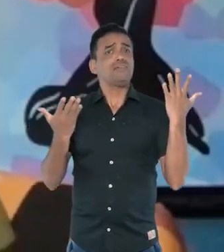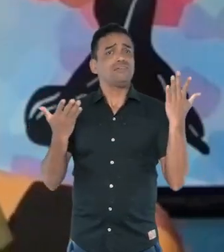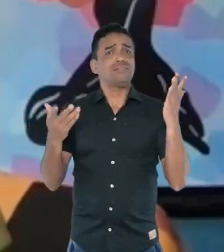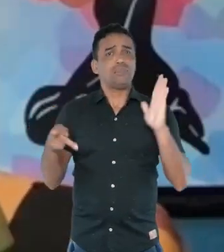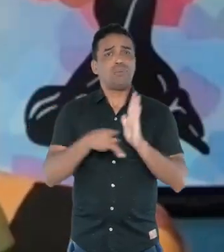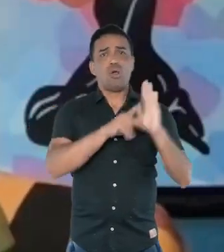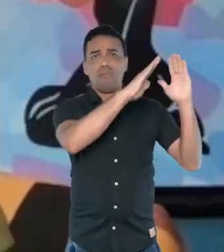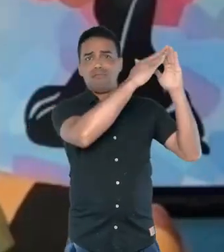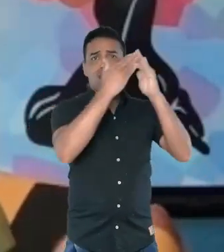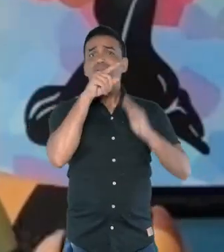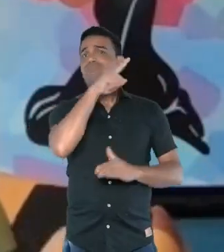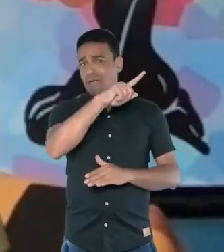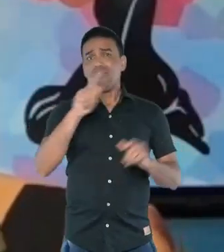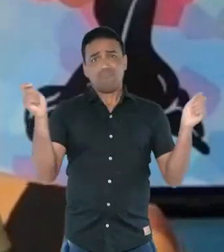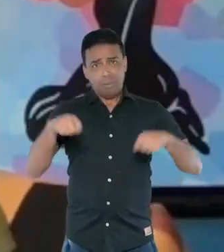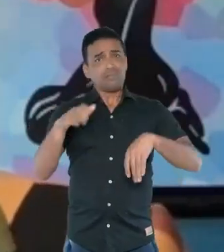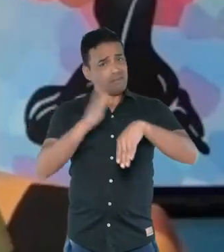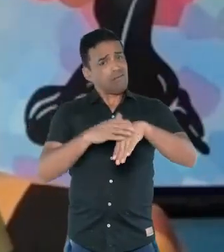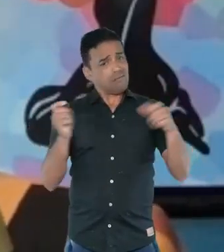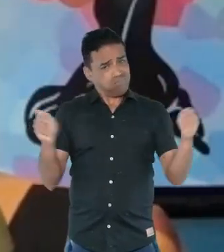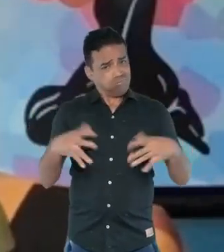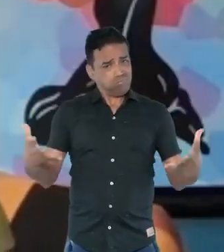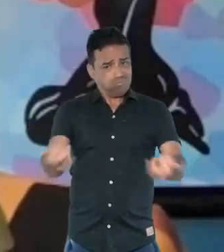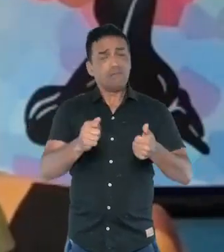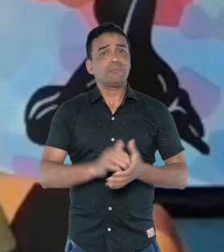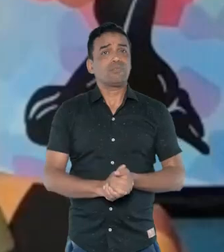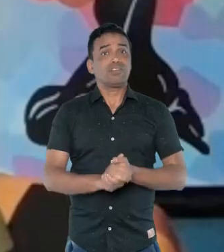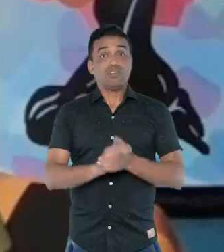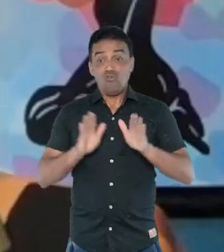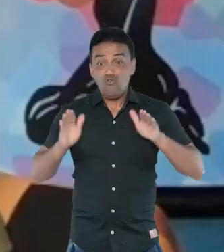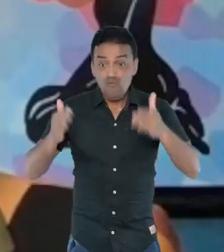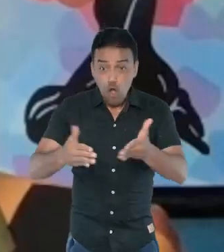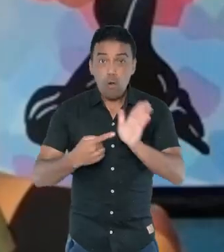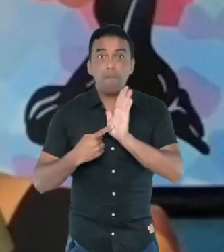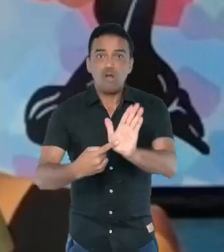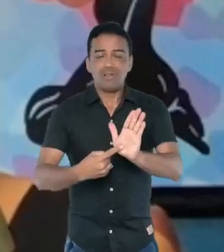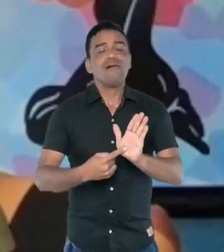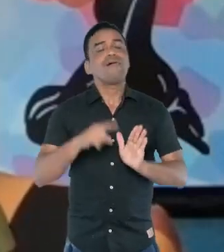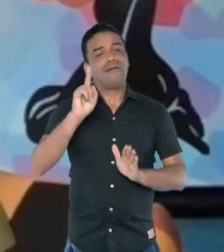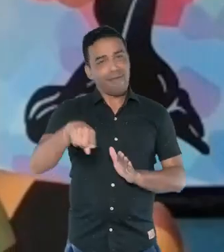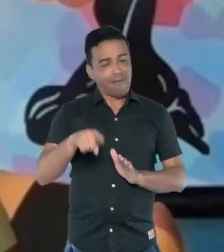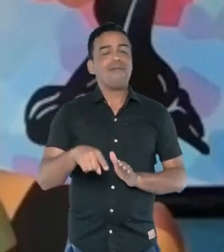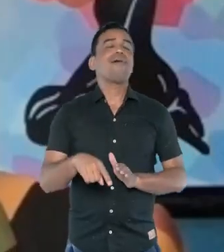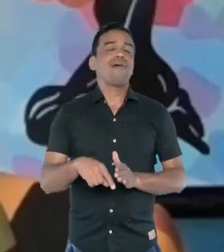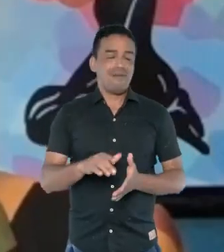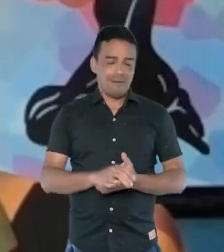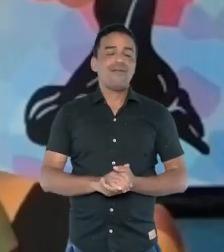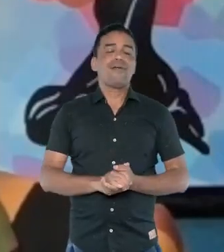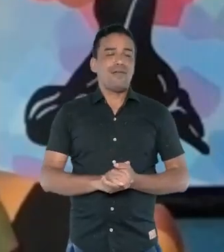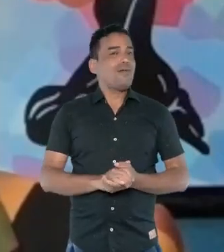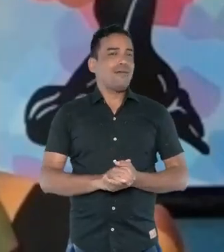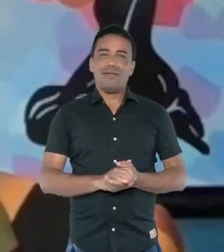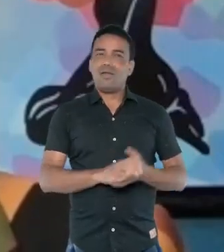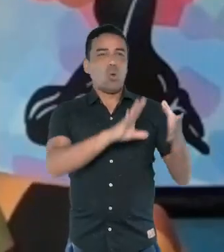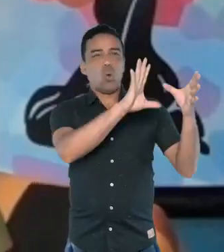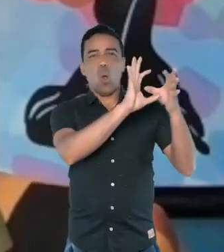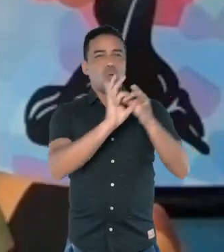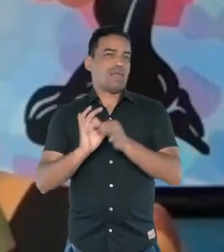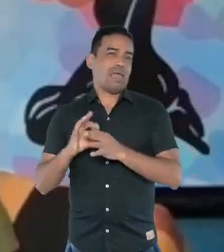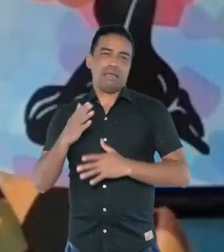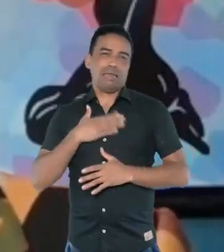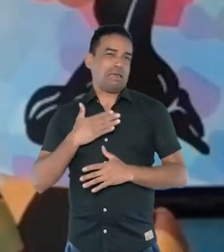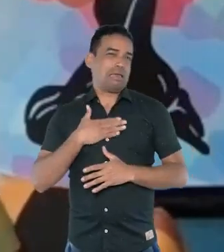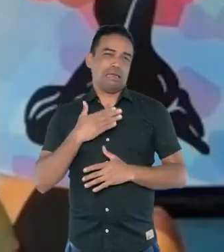margens, e colocar isso no centro, isso é um cheque de coerência. Então, acho que esse lugar da